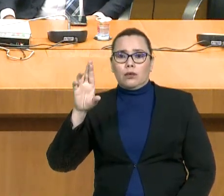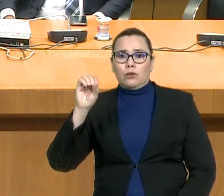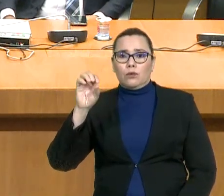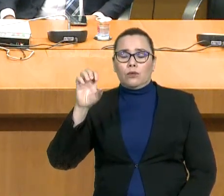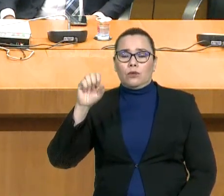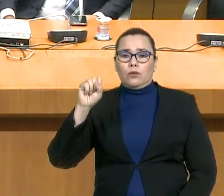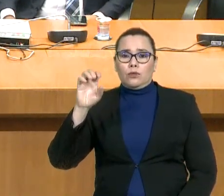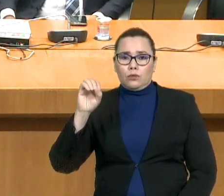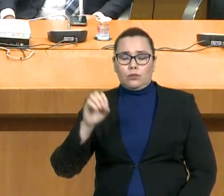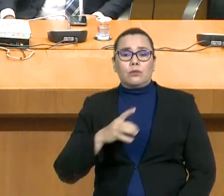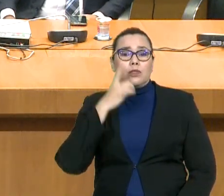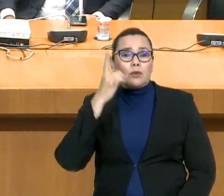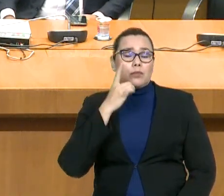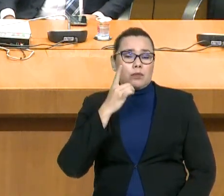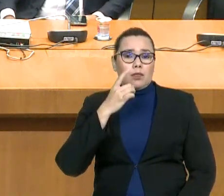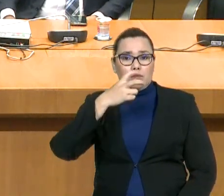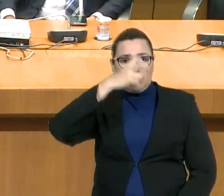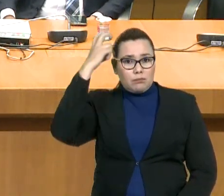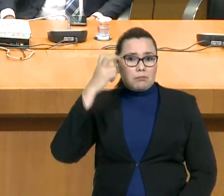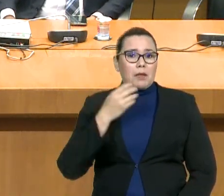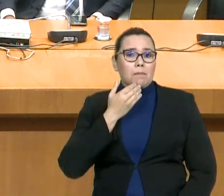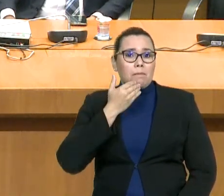Neto Evangelista.